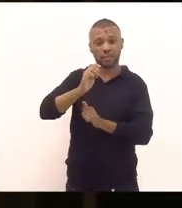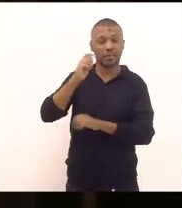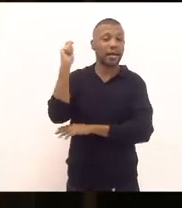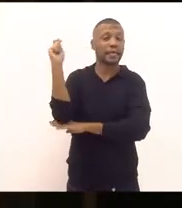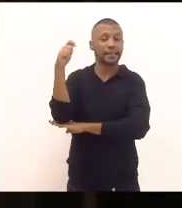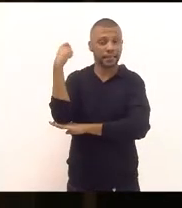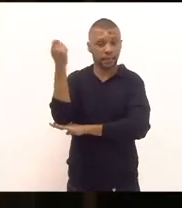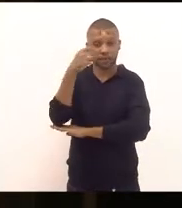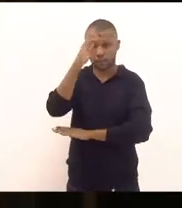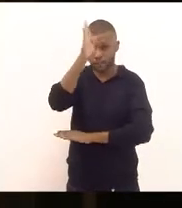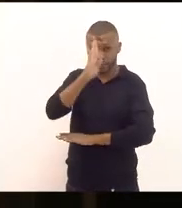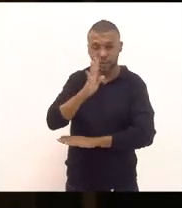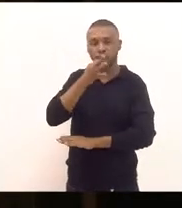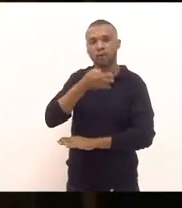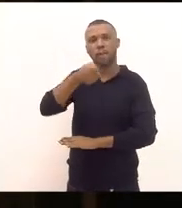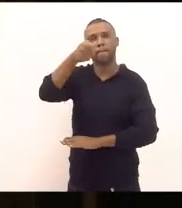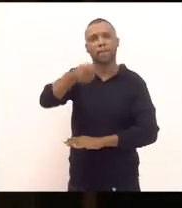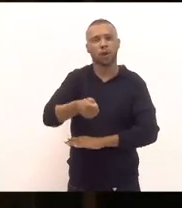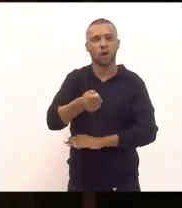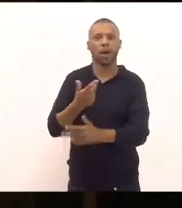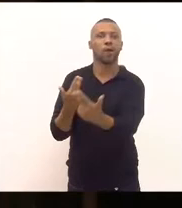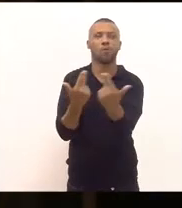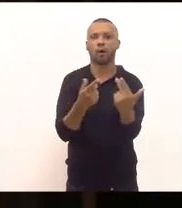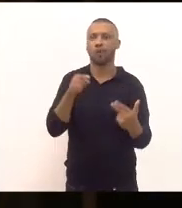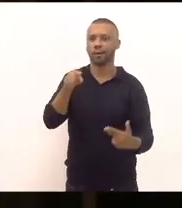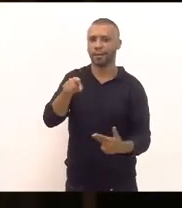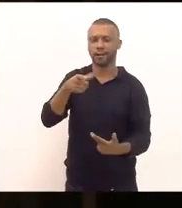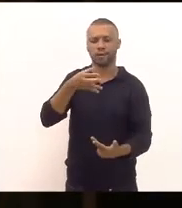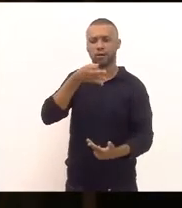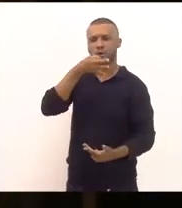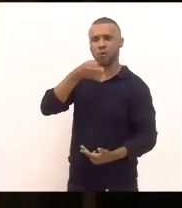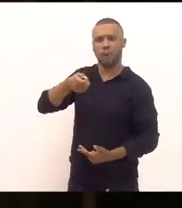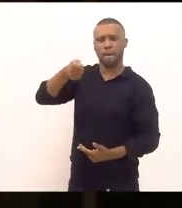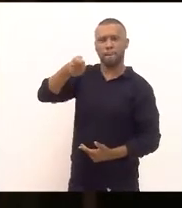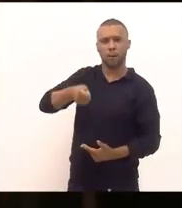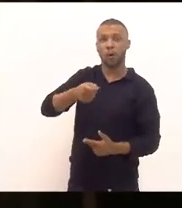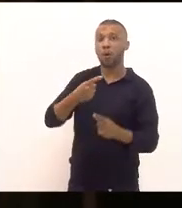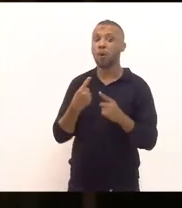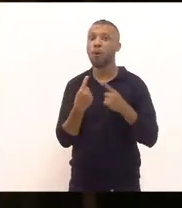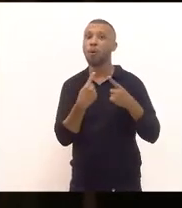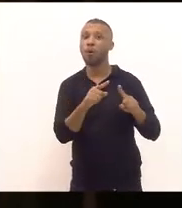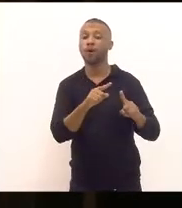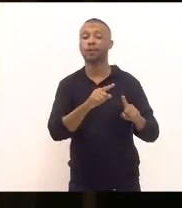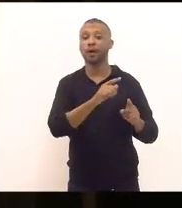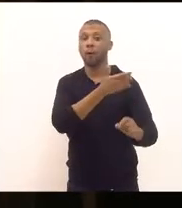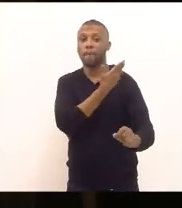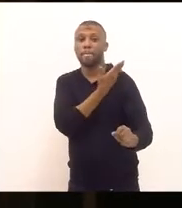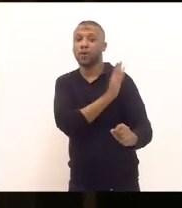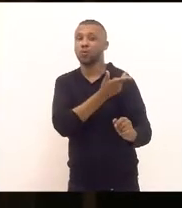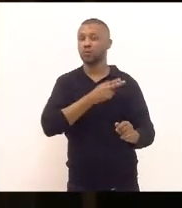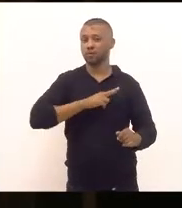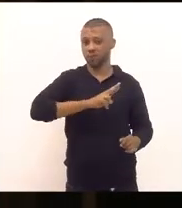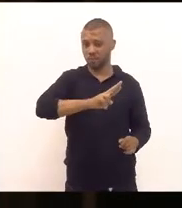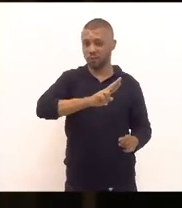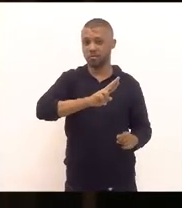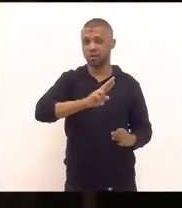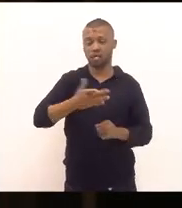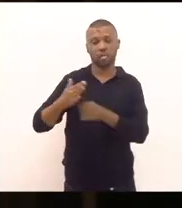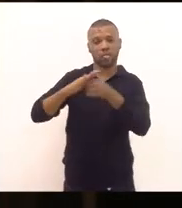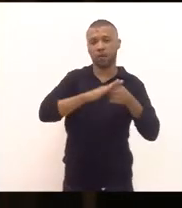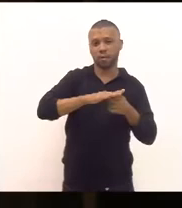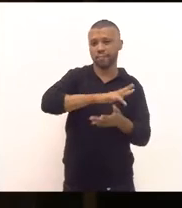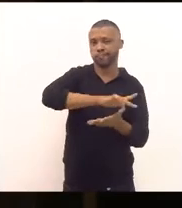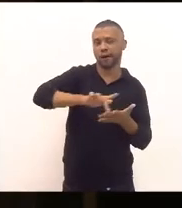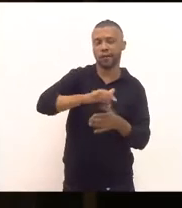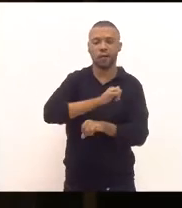brasileira se posicionado a forma que se posiciona contra o racismo religioso contra as formas de opressão isso